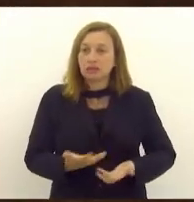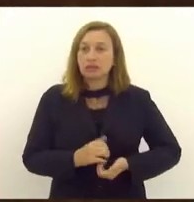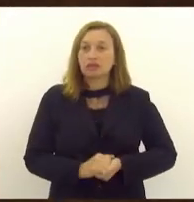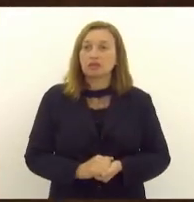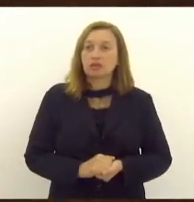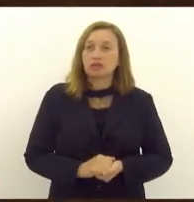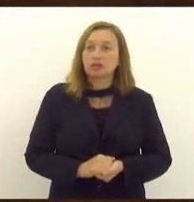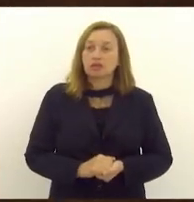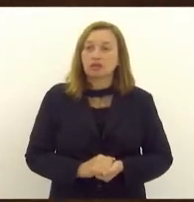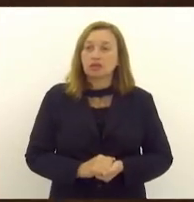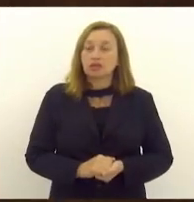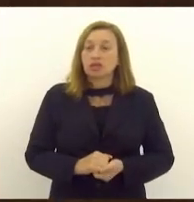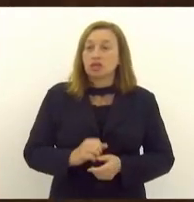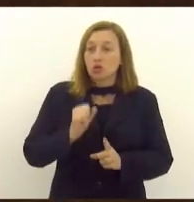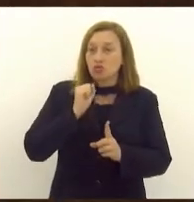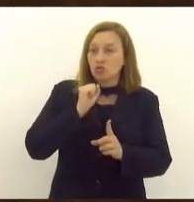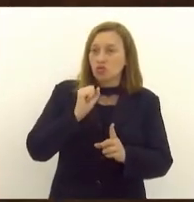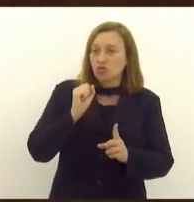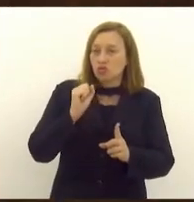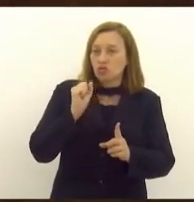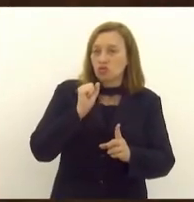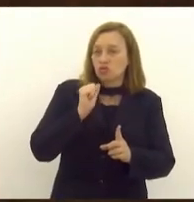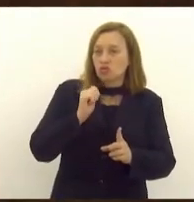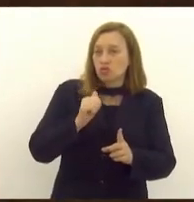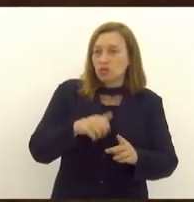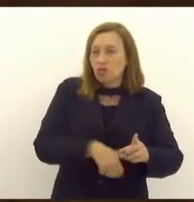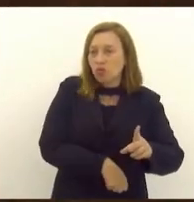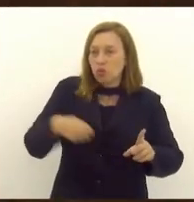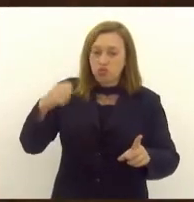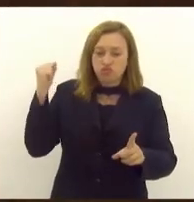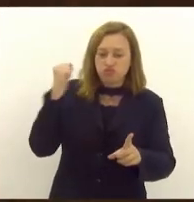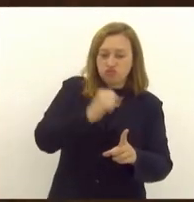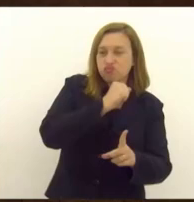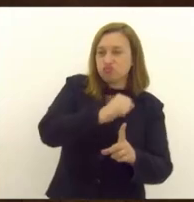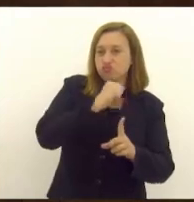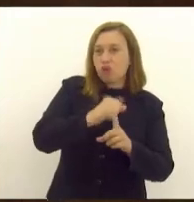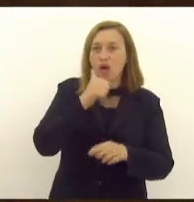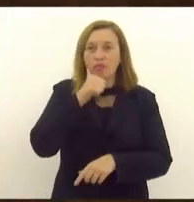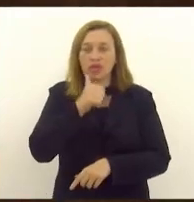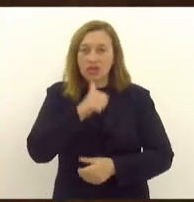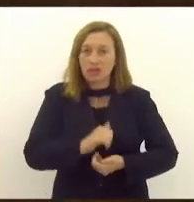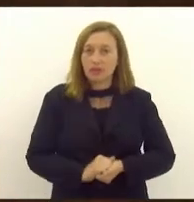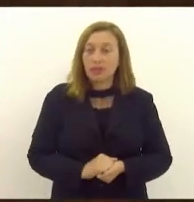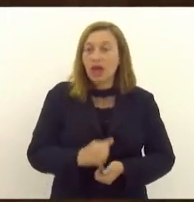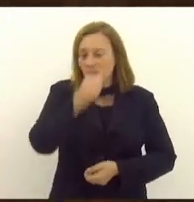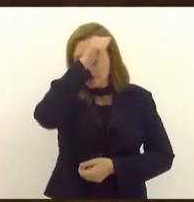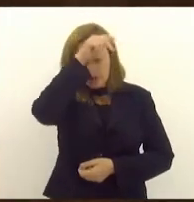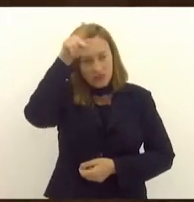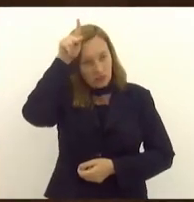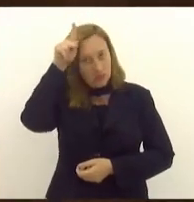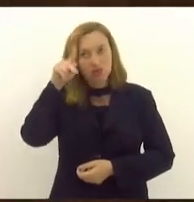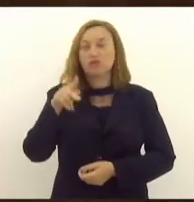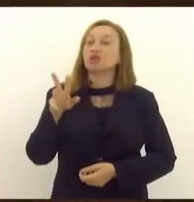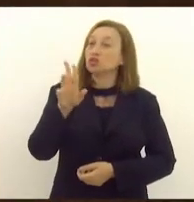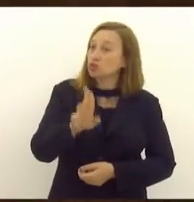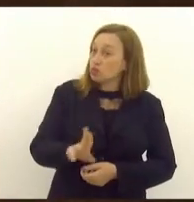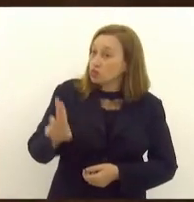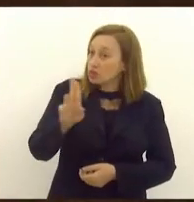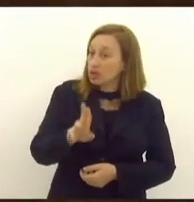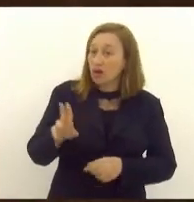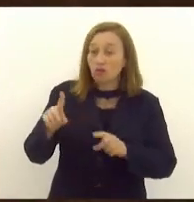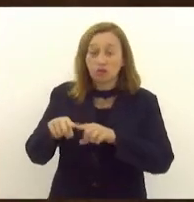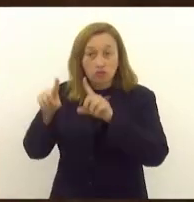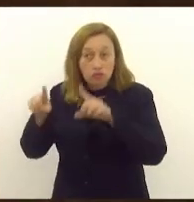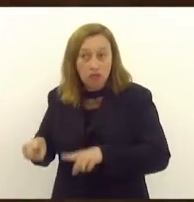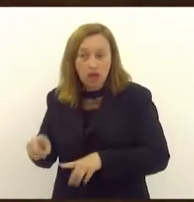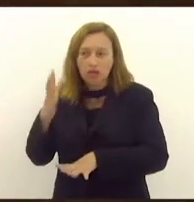esfaquearam a menina então quer dizer a prefeitura ao invés de usar os funcionários se são funcionários